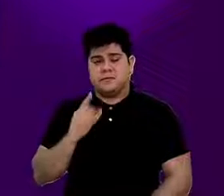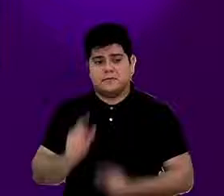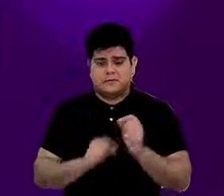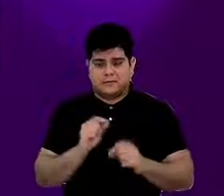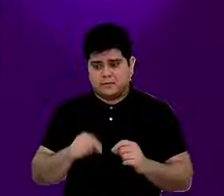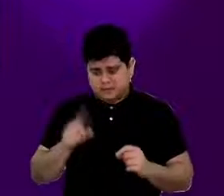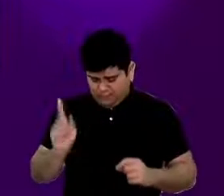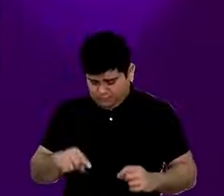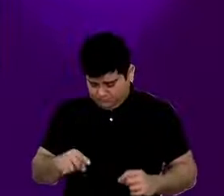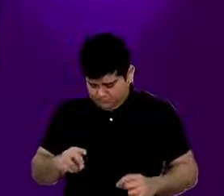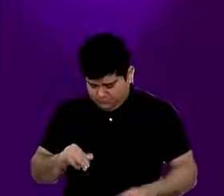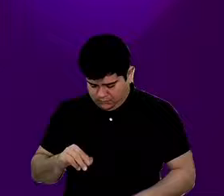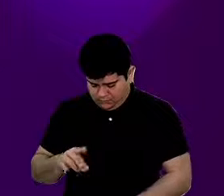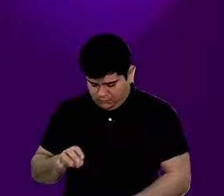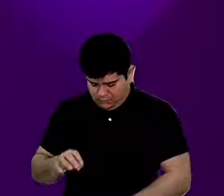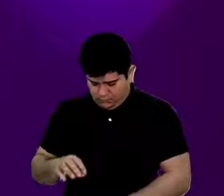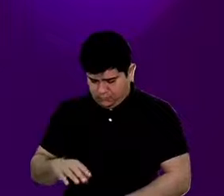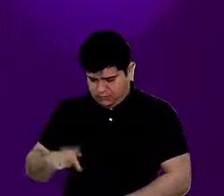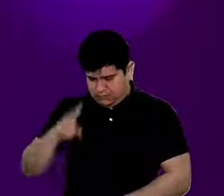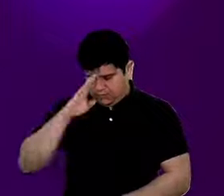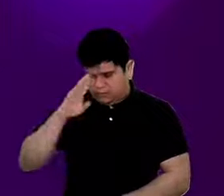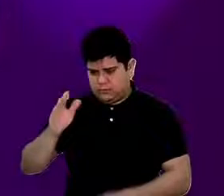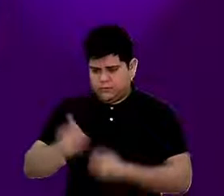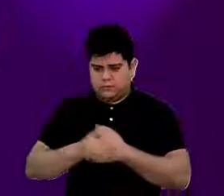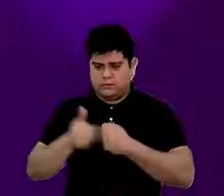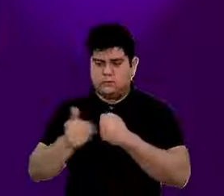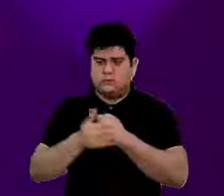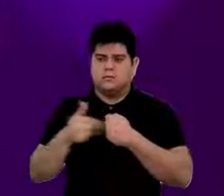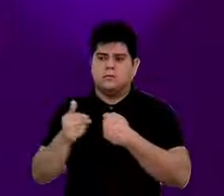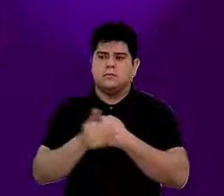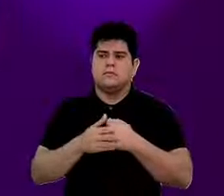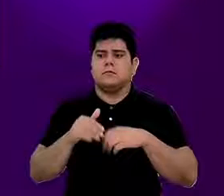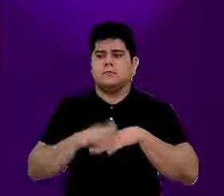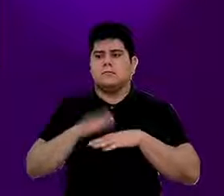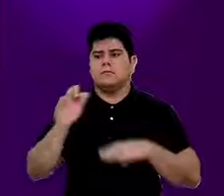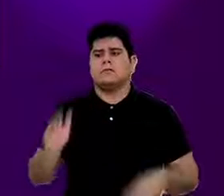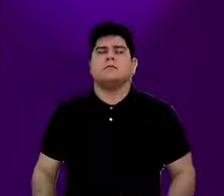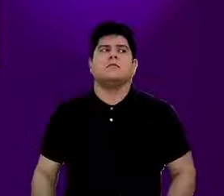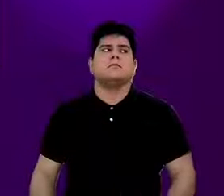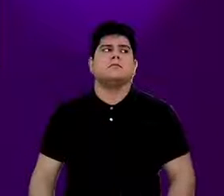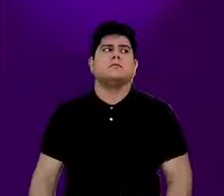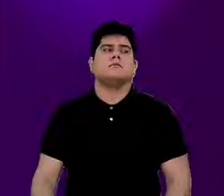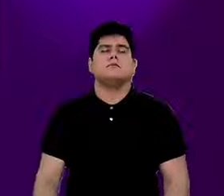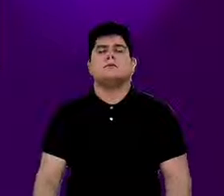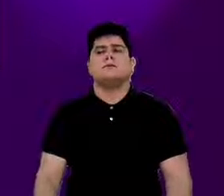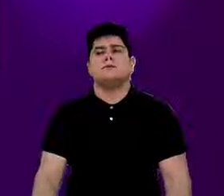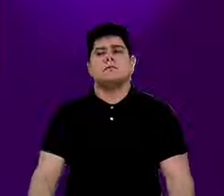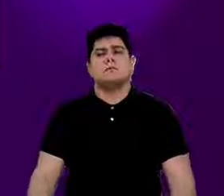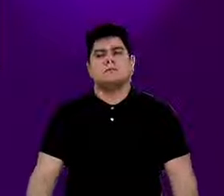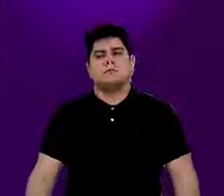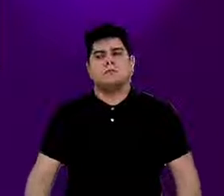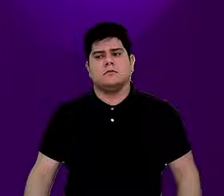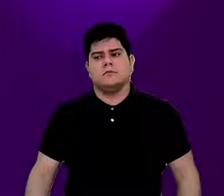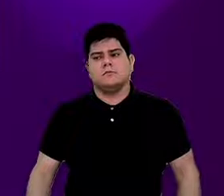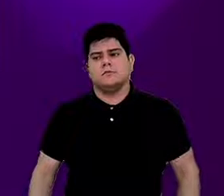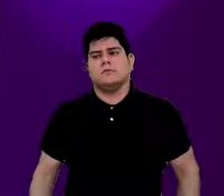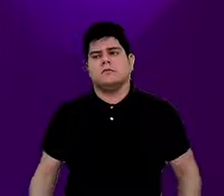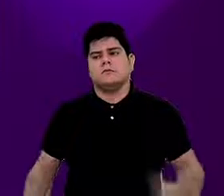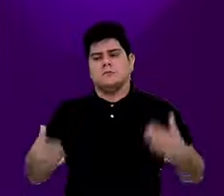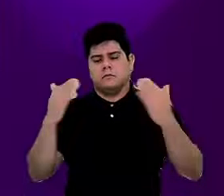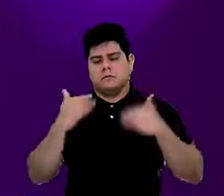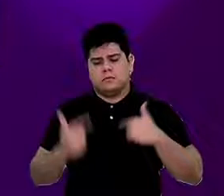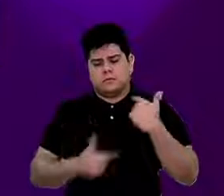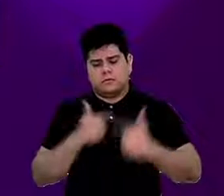é uma unidade, acima de tudo, de afeto. Né? Aqui vocês estão vendo dois momentos, embaixo o momento de trabalho,